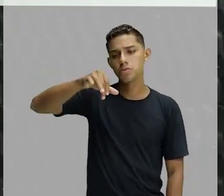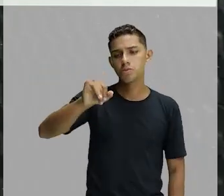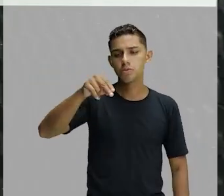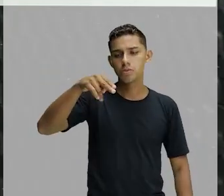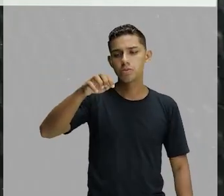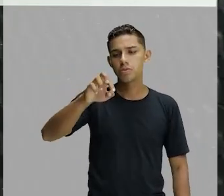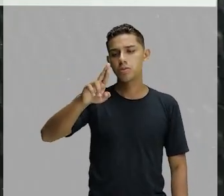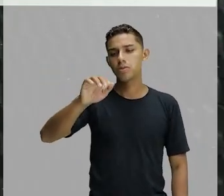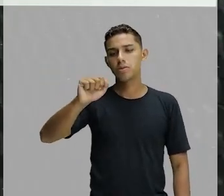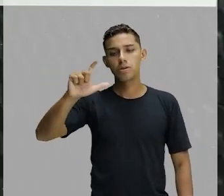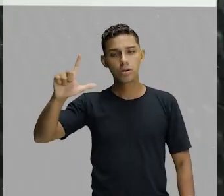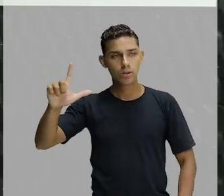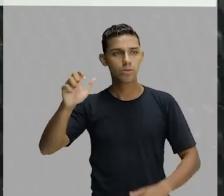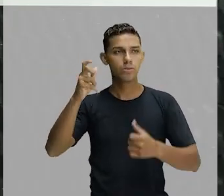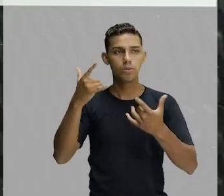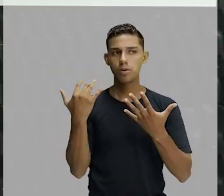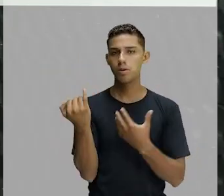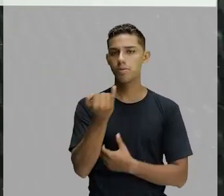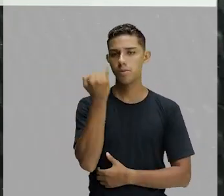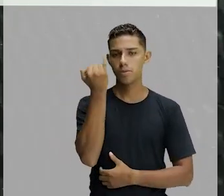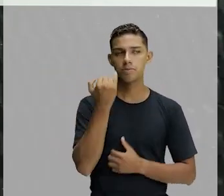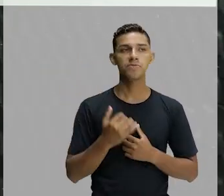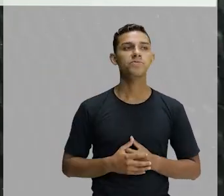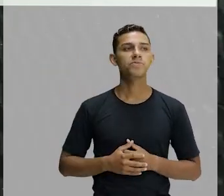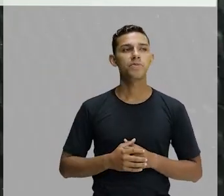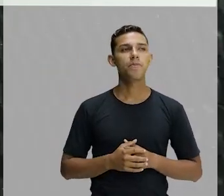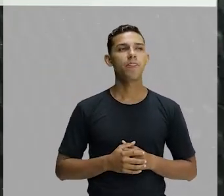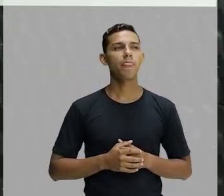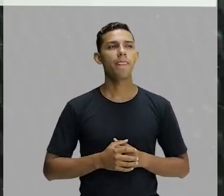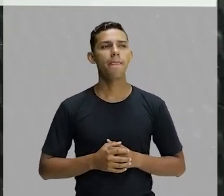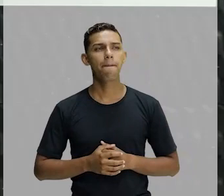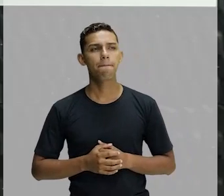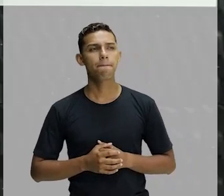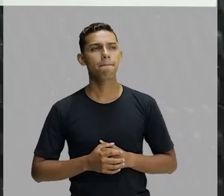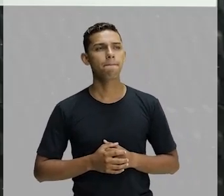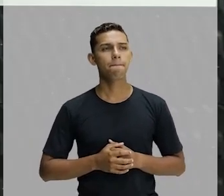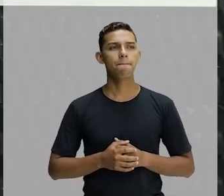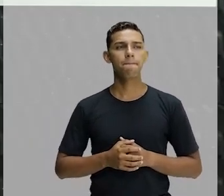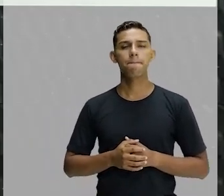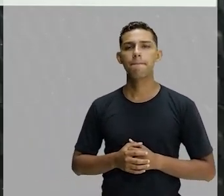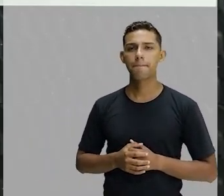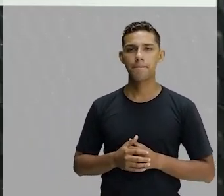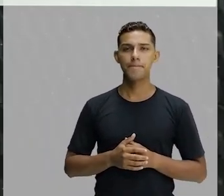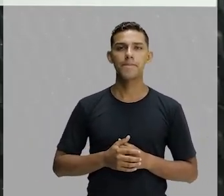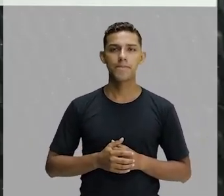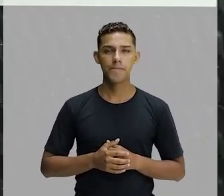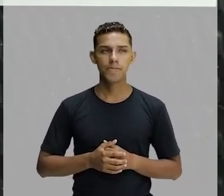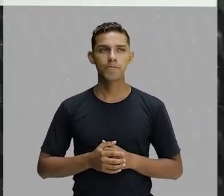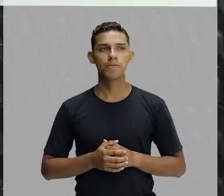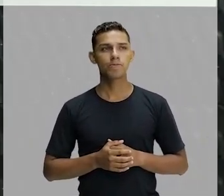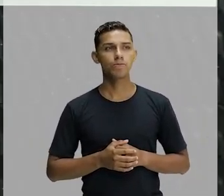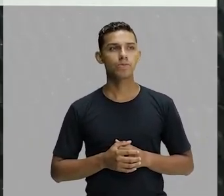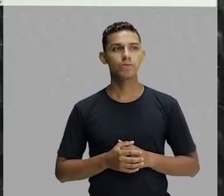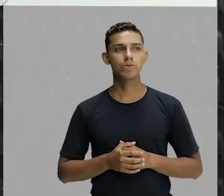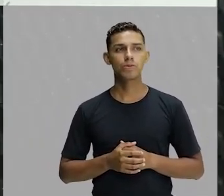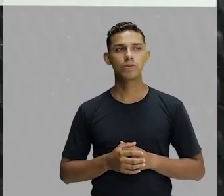importante aí para a planta, certo? Então, é isso. Uma outra coisa,